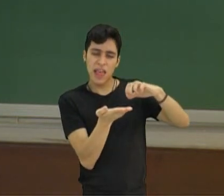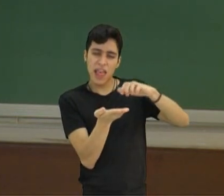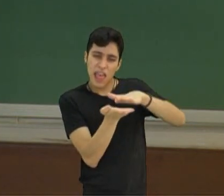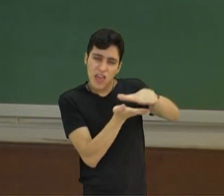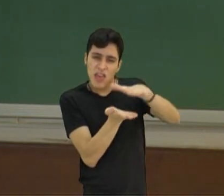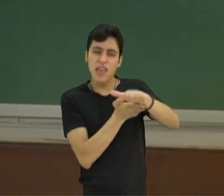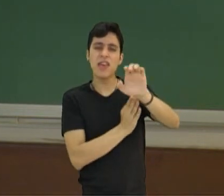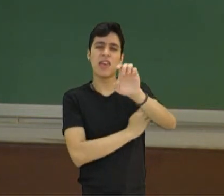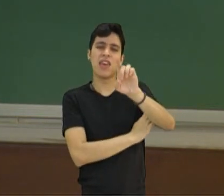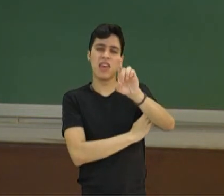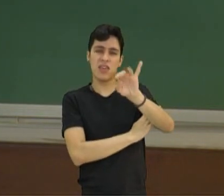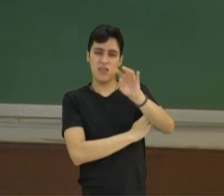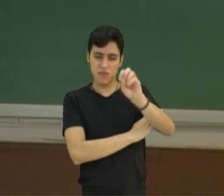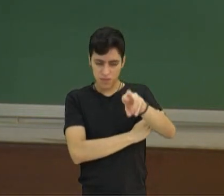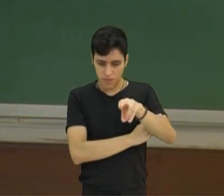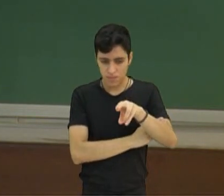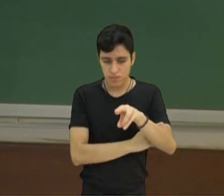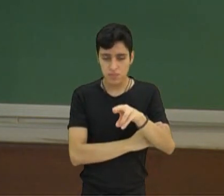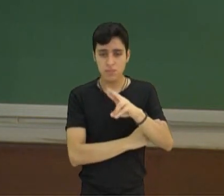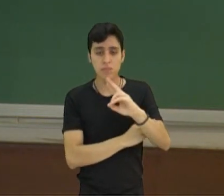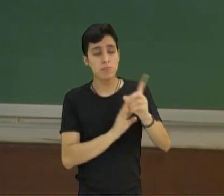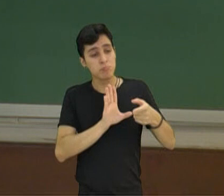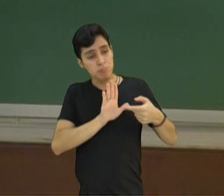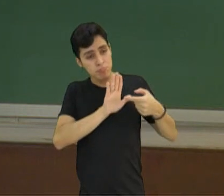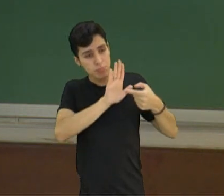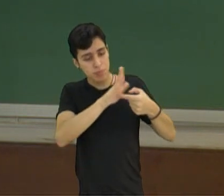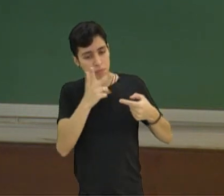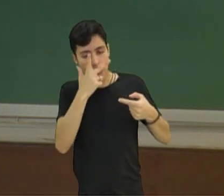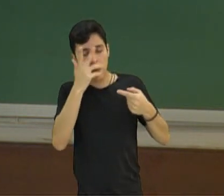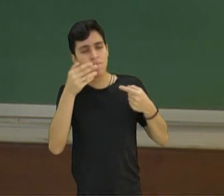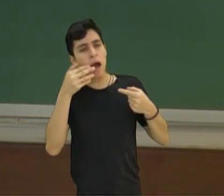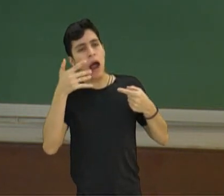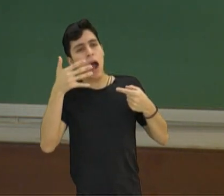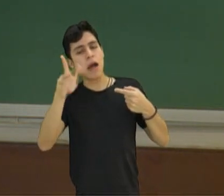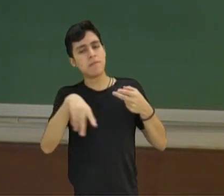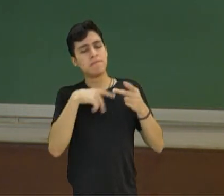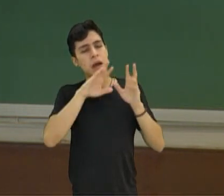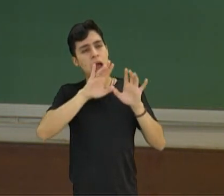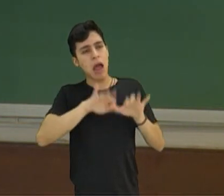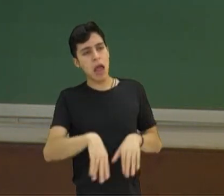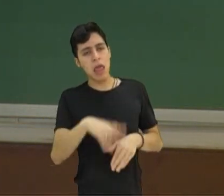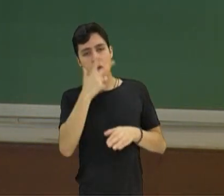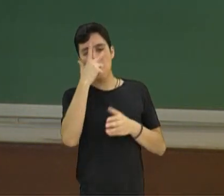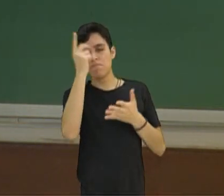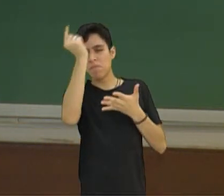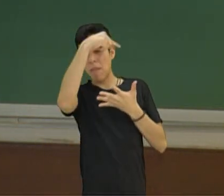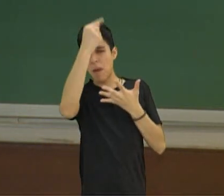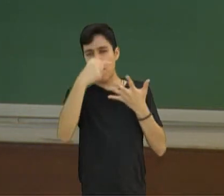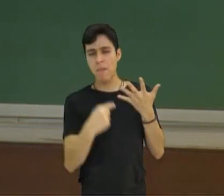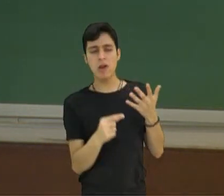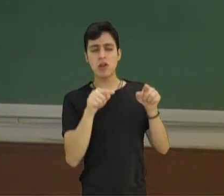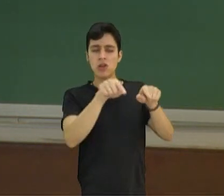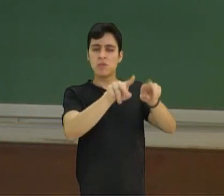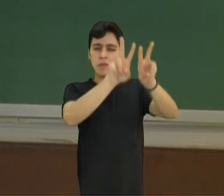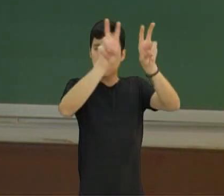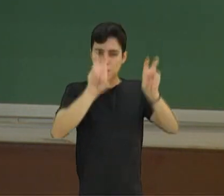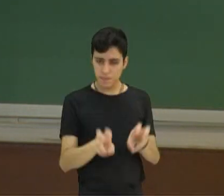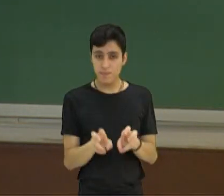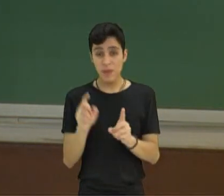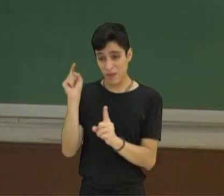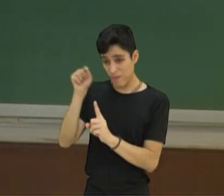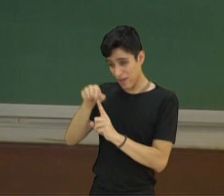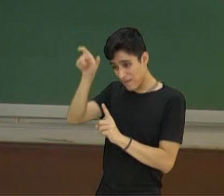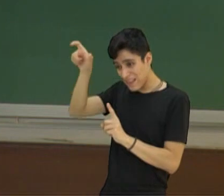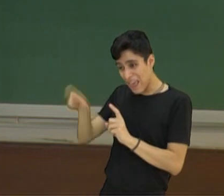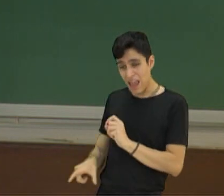revista e mostra o seu posicionamento, a sua argumentação em relação àquela temática. E esse é o objetivo dele,